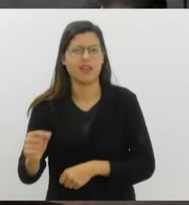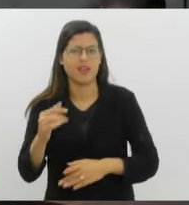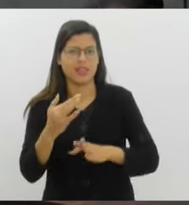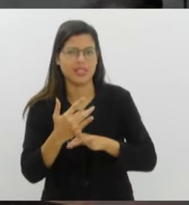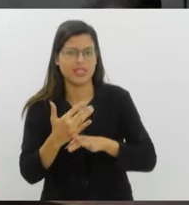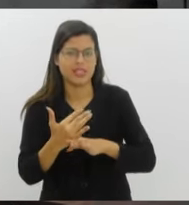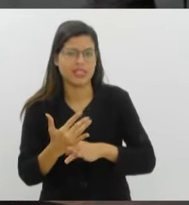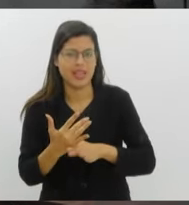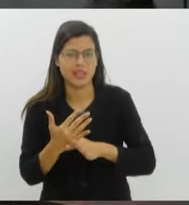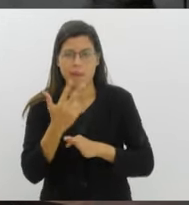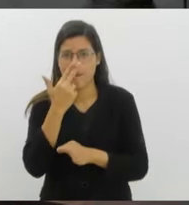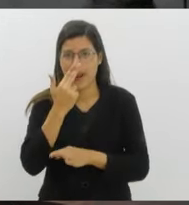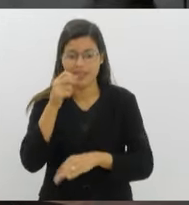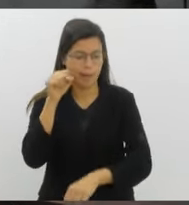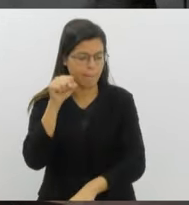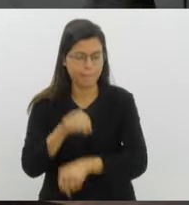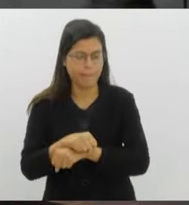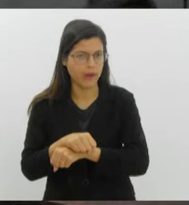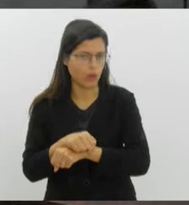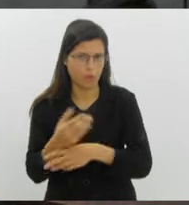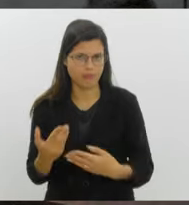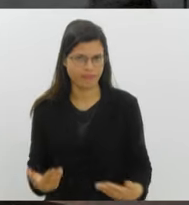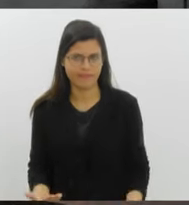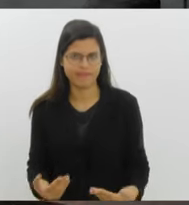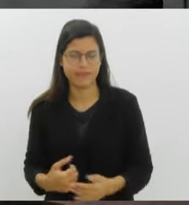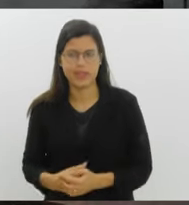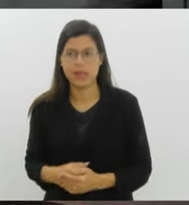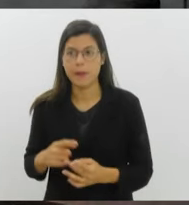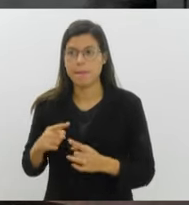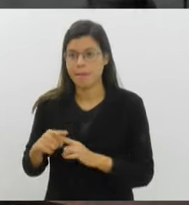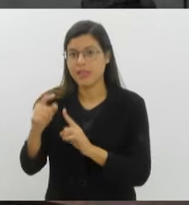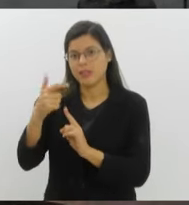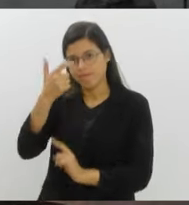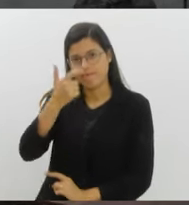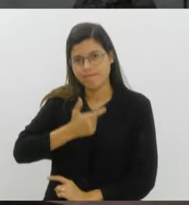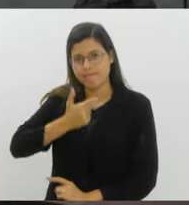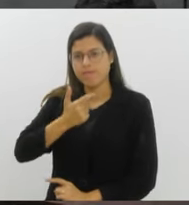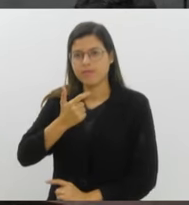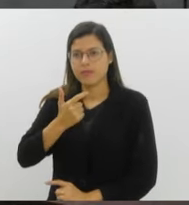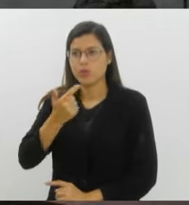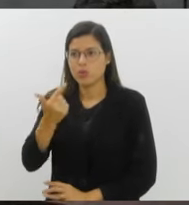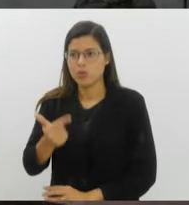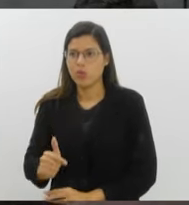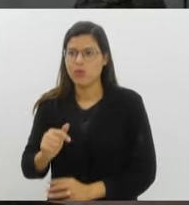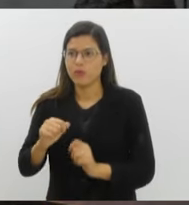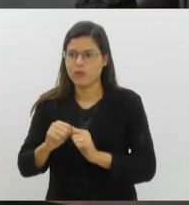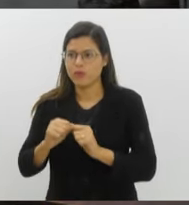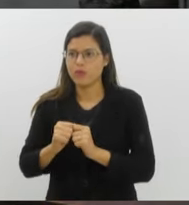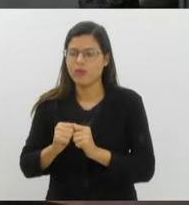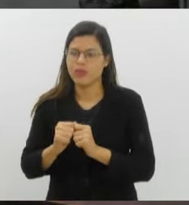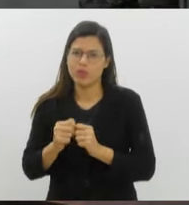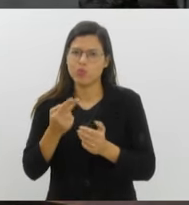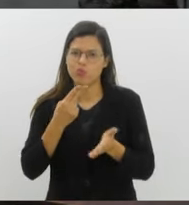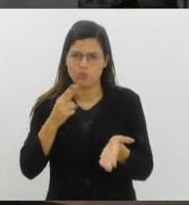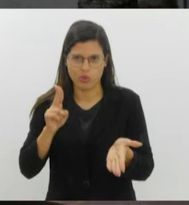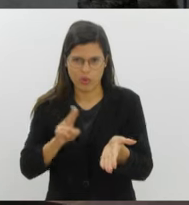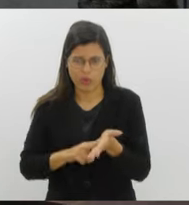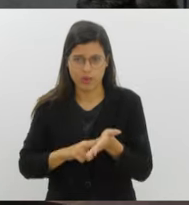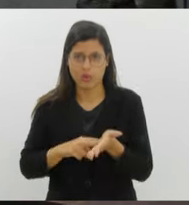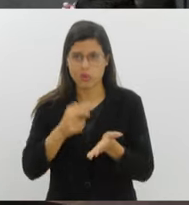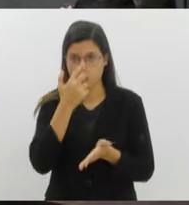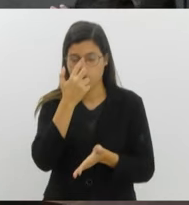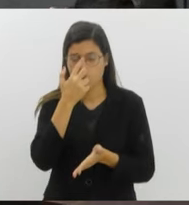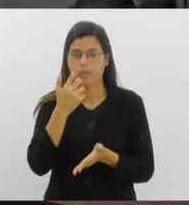no tempo. Mas o Bruno, mais uma vez, após o juramento que fiz aqui, assumo um